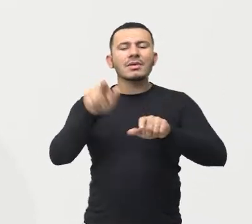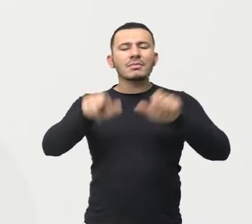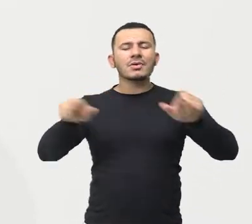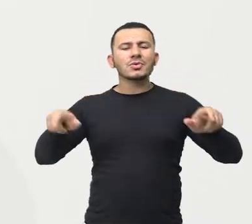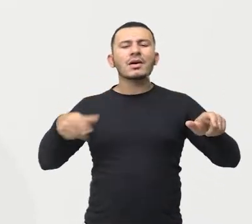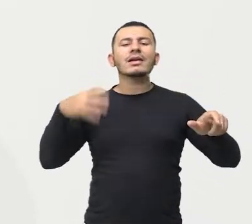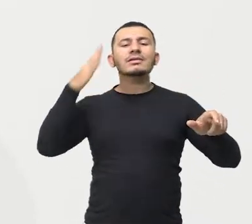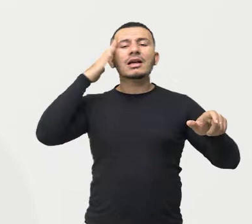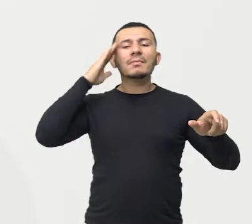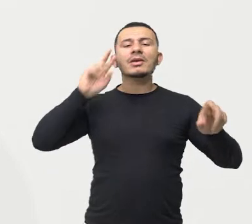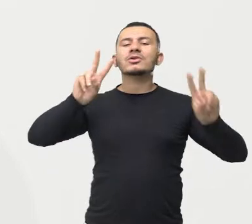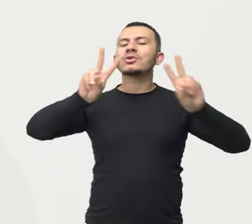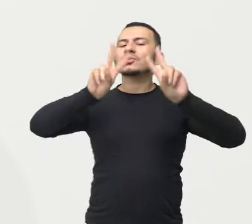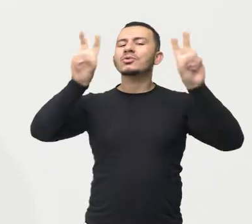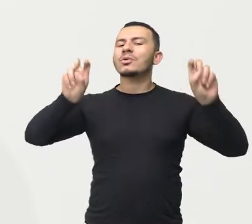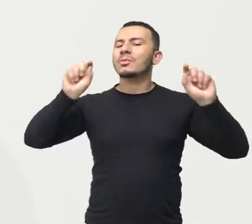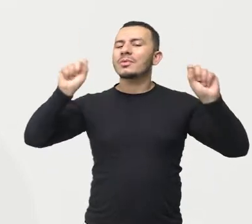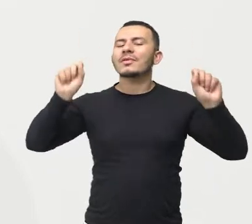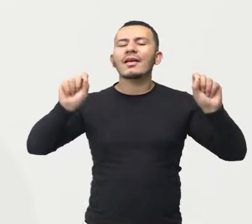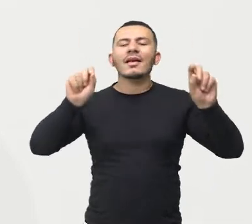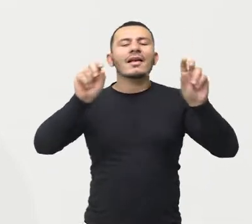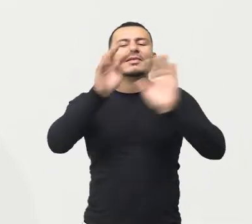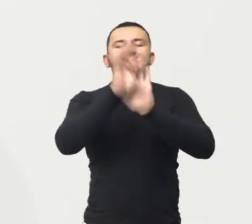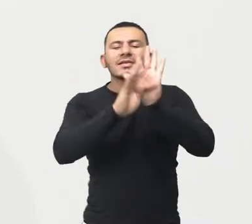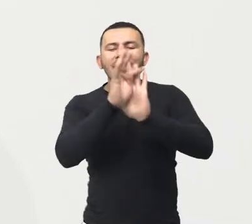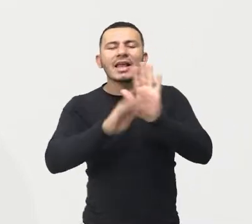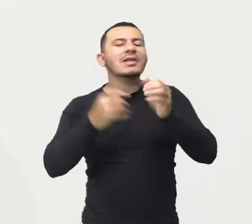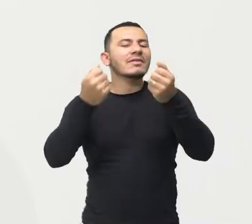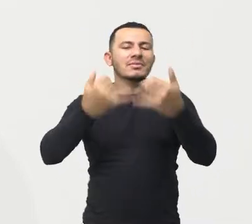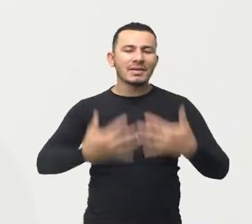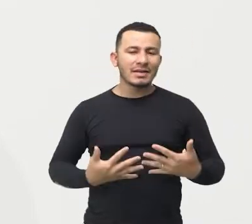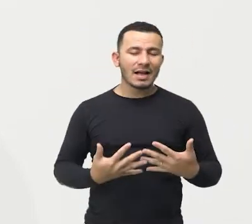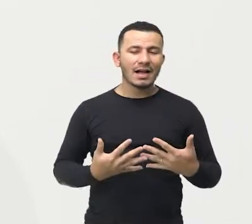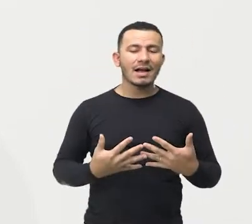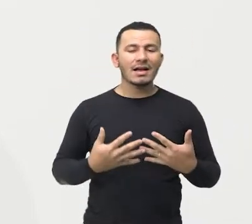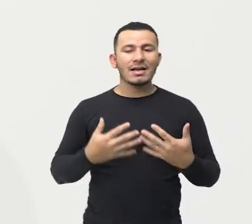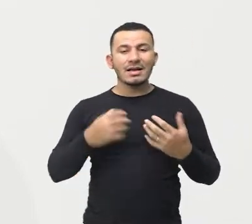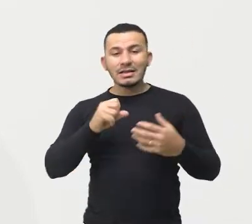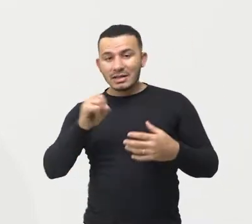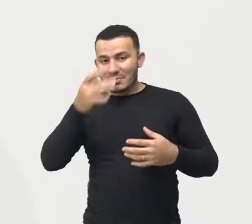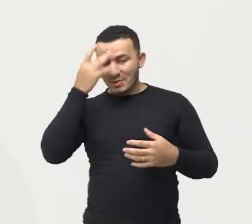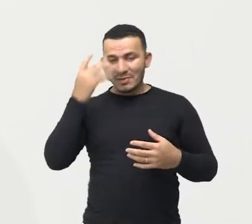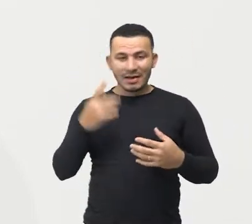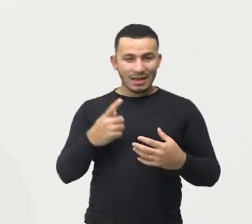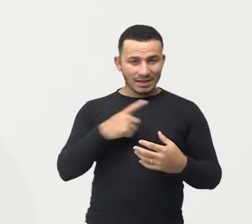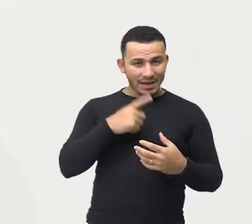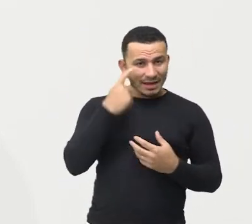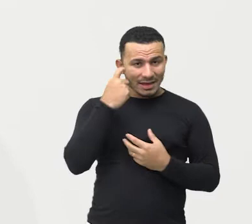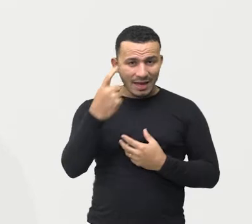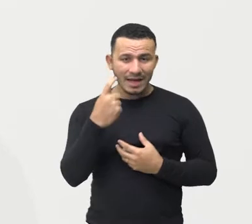leitor curioso, certo? E fazer com que ele tenha vontade de ler aquele fato